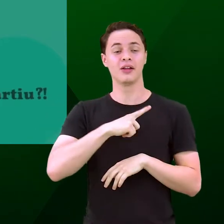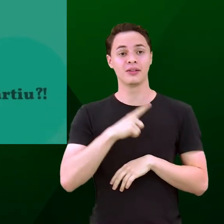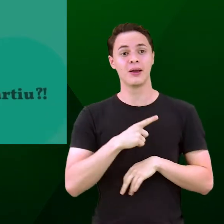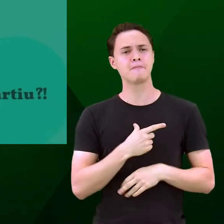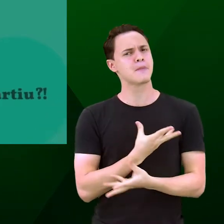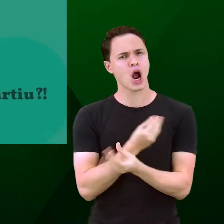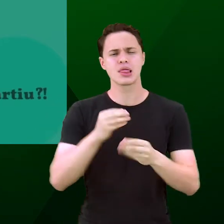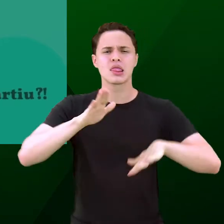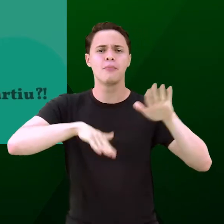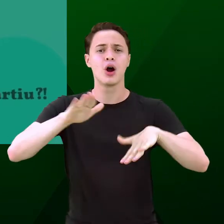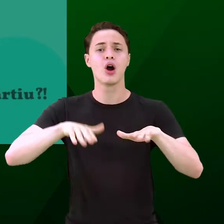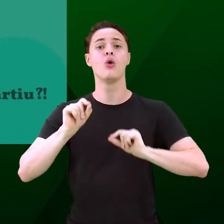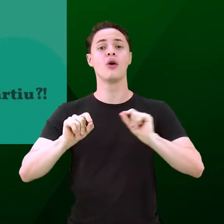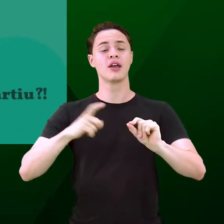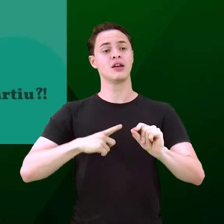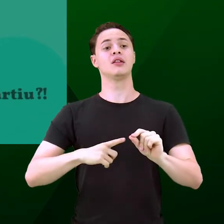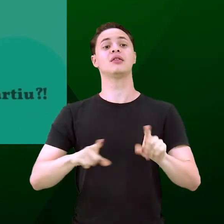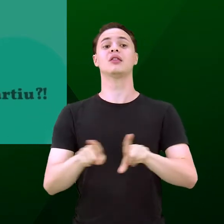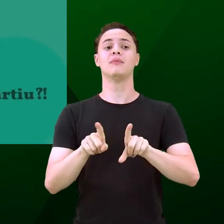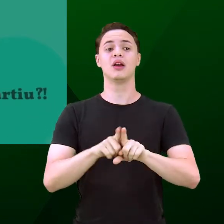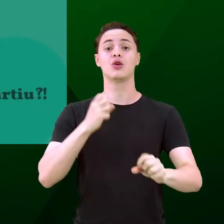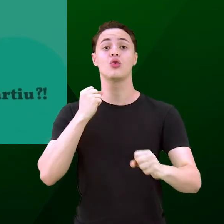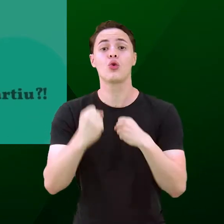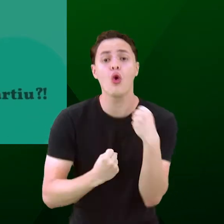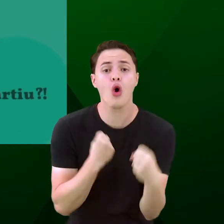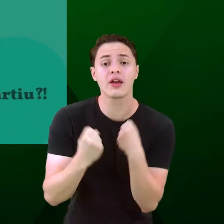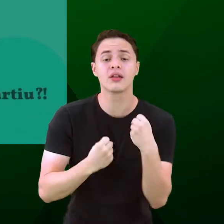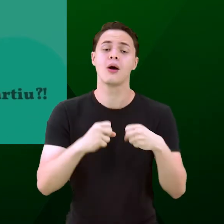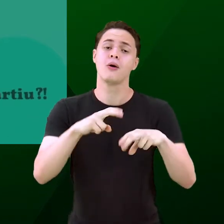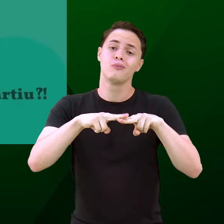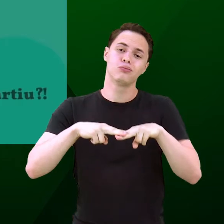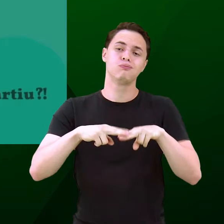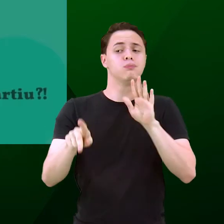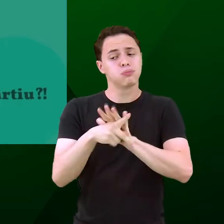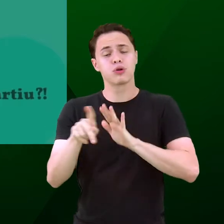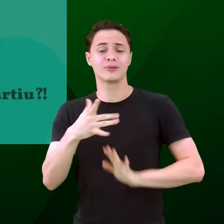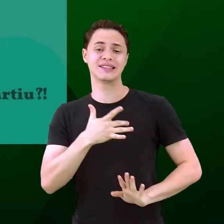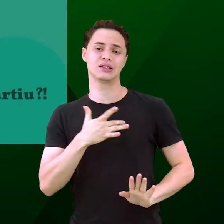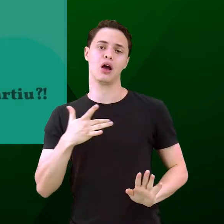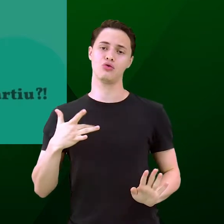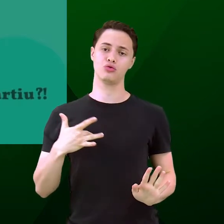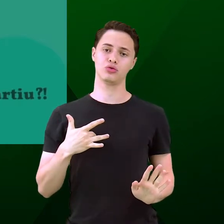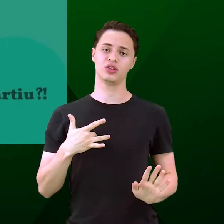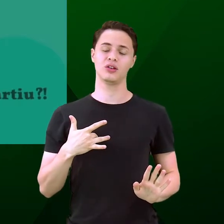corredores principiantes, digamos assim, né? Eles querem começar correndo, às vezes, num trecho